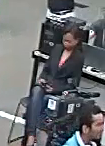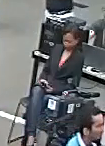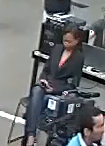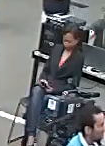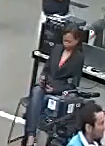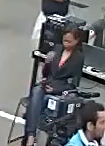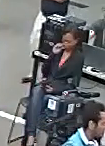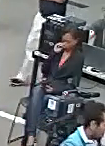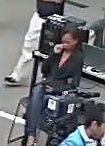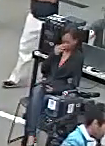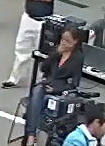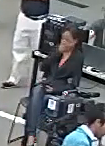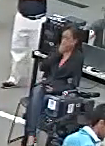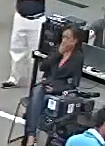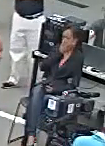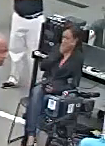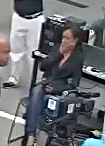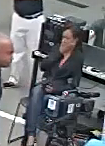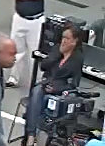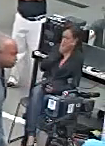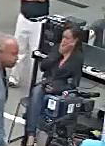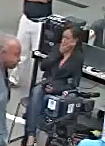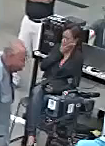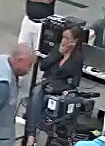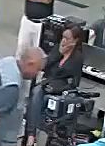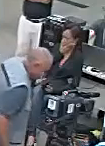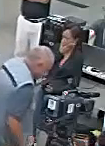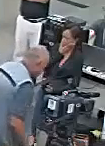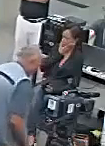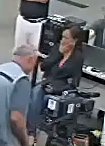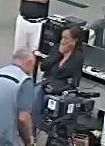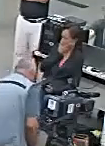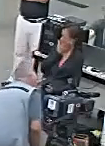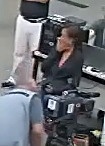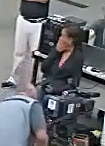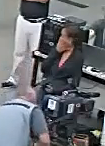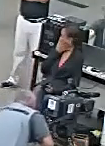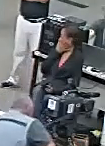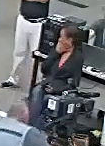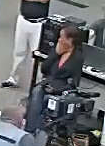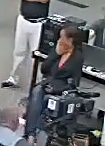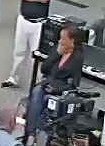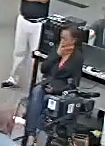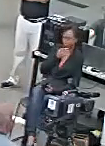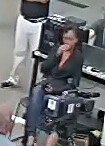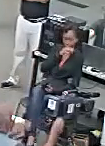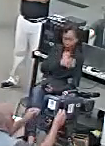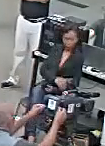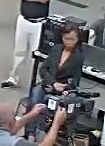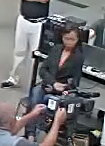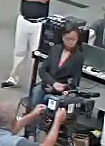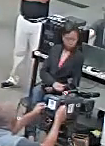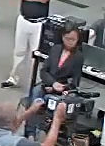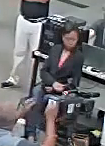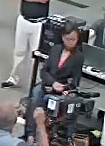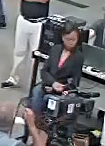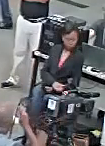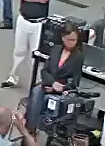meu aqui o negócio é o seguinte de coletivo eh né o sim de paz ali Falou